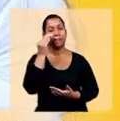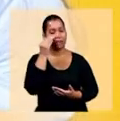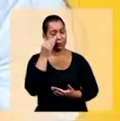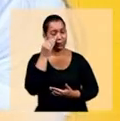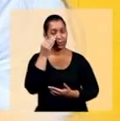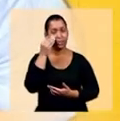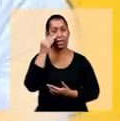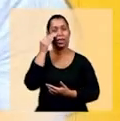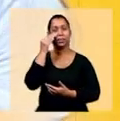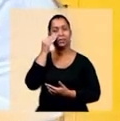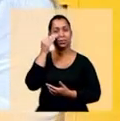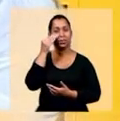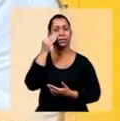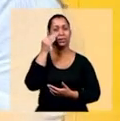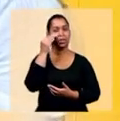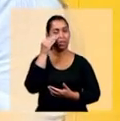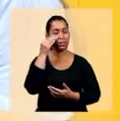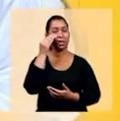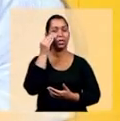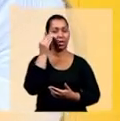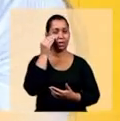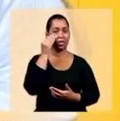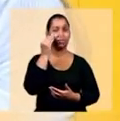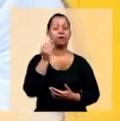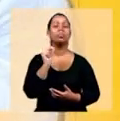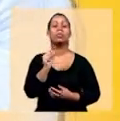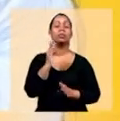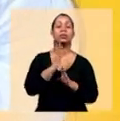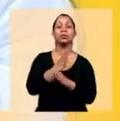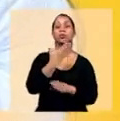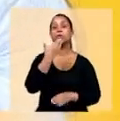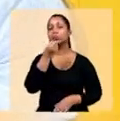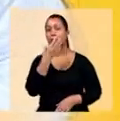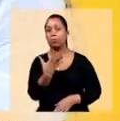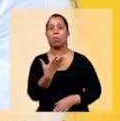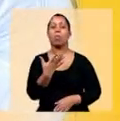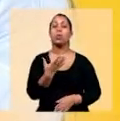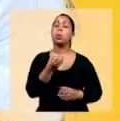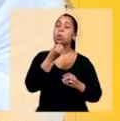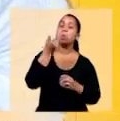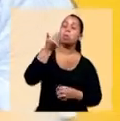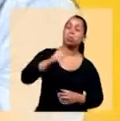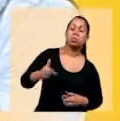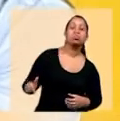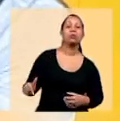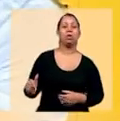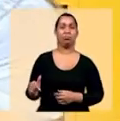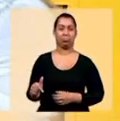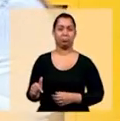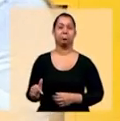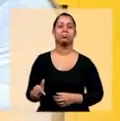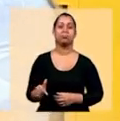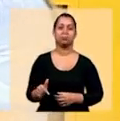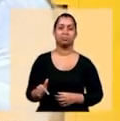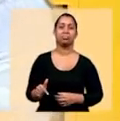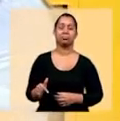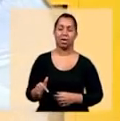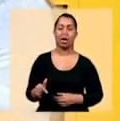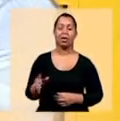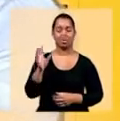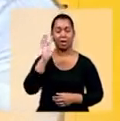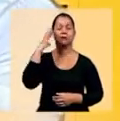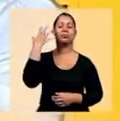tentando chegar a um denominador ali para identificar o que está bom na empresa, o que não está bom e tomar as